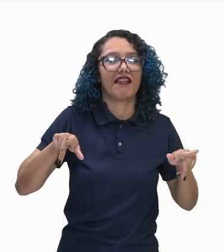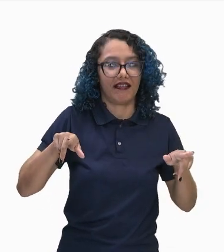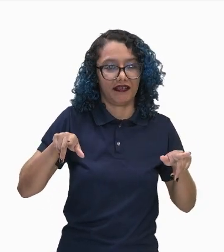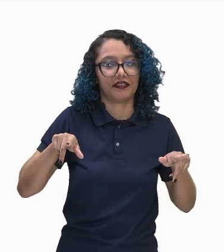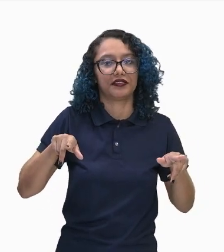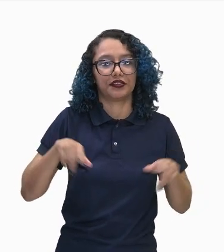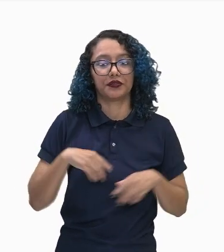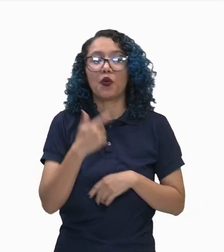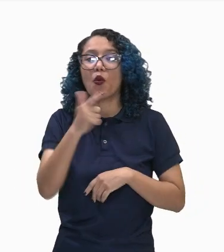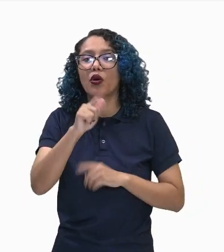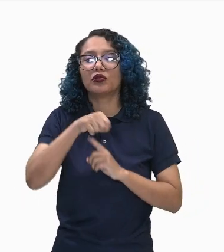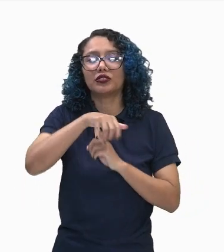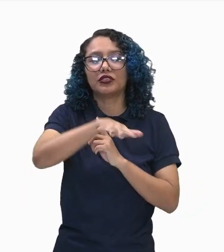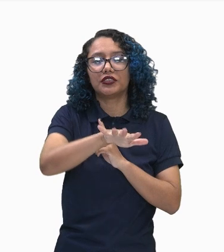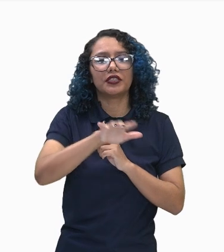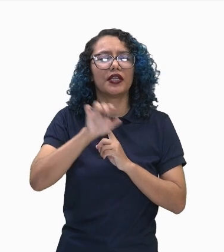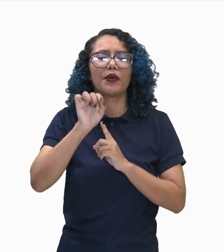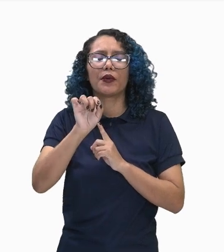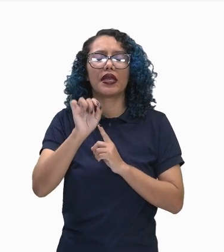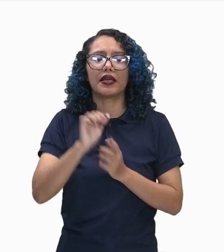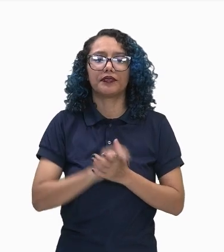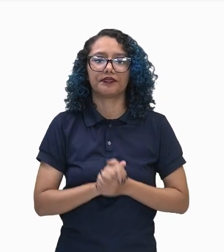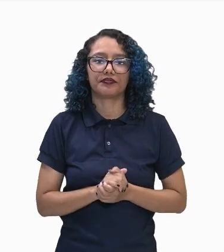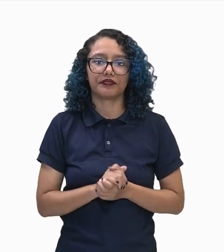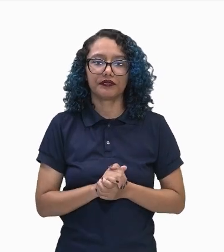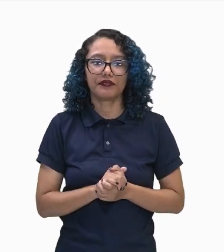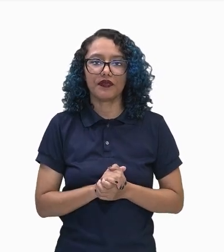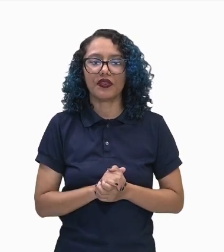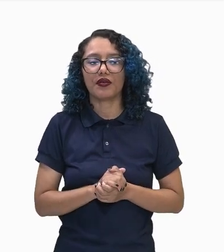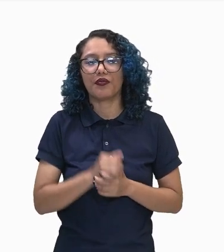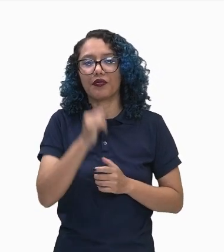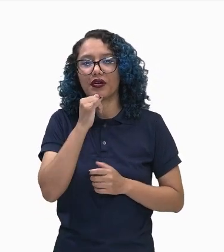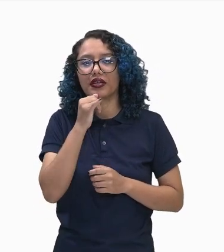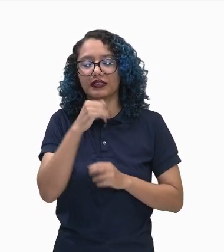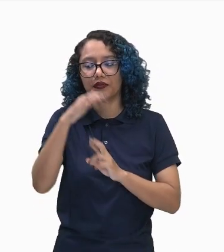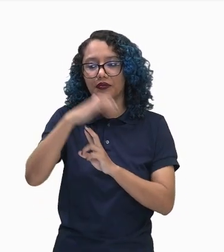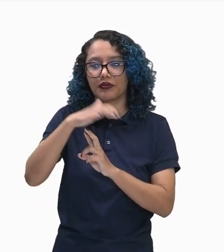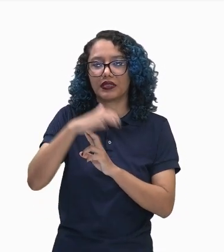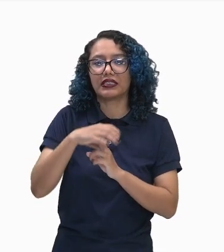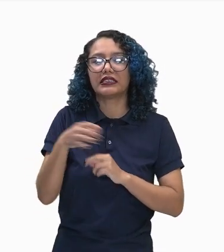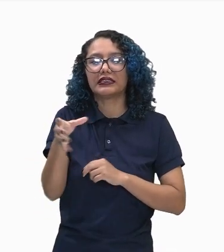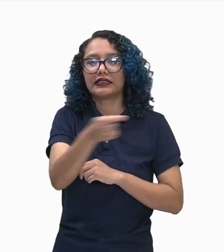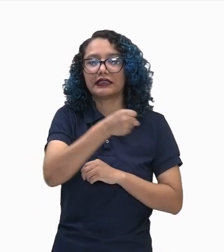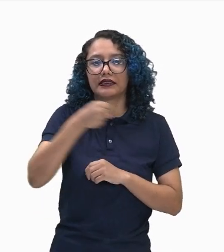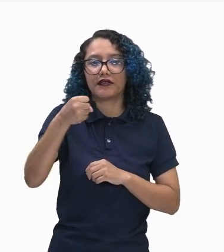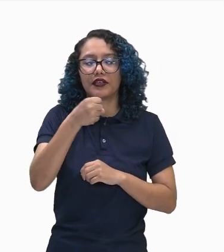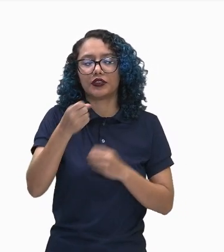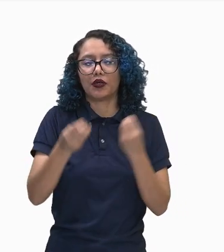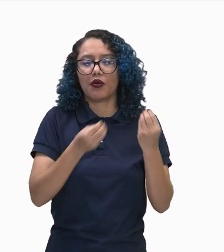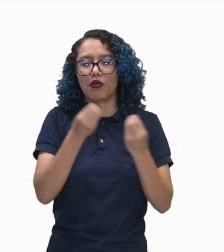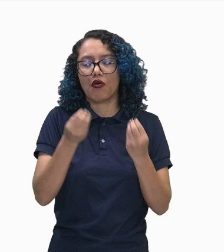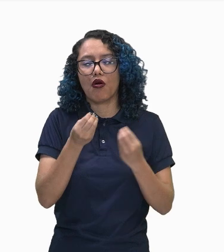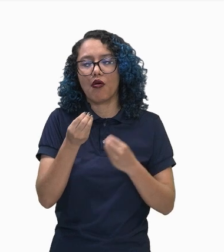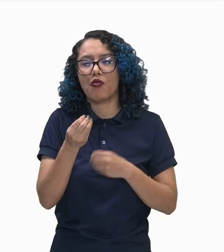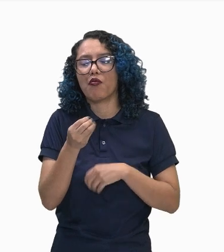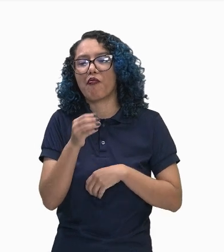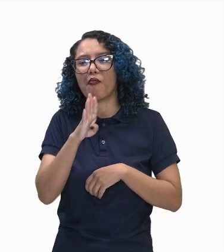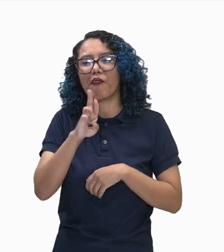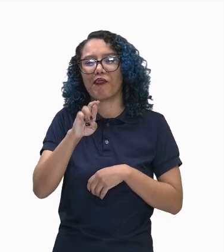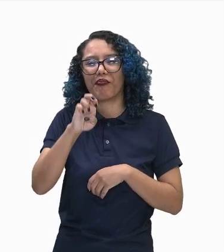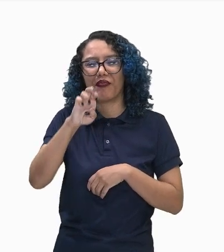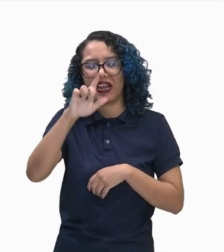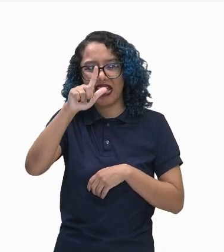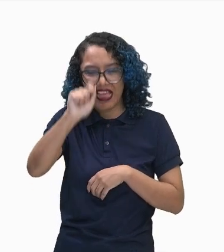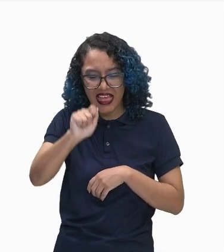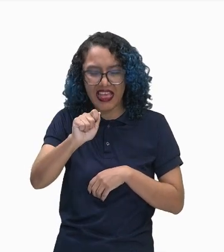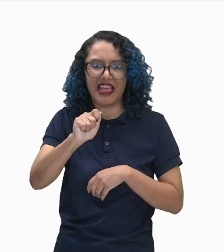as gírias? As gírias, cerveja no Paraná é bera, em São Paulo é brega,